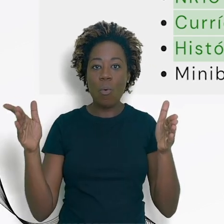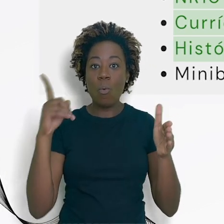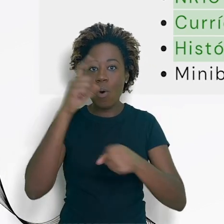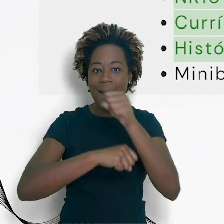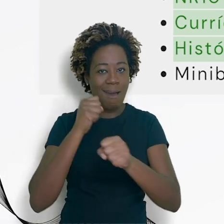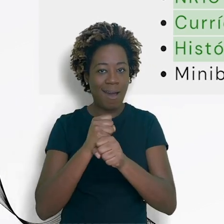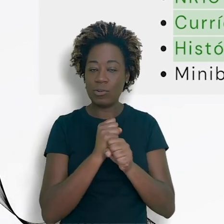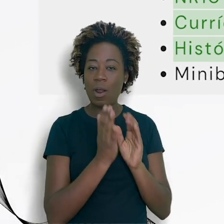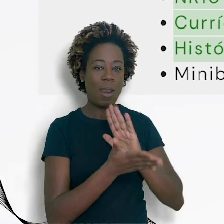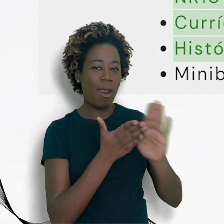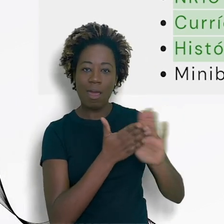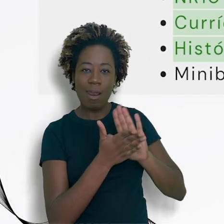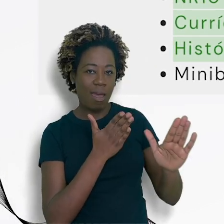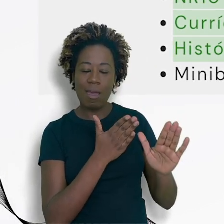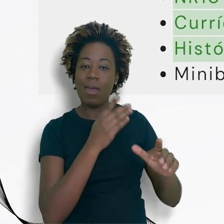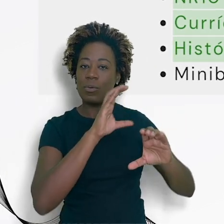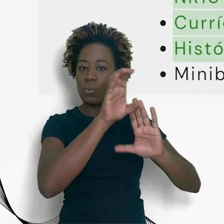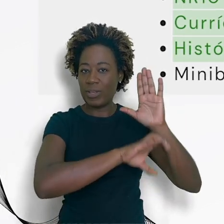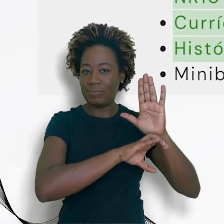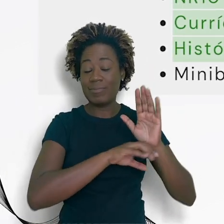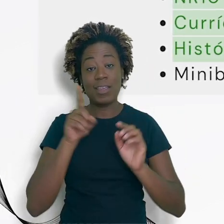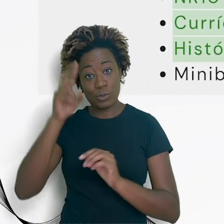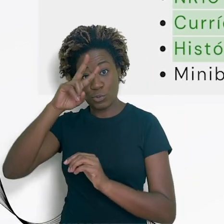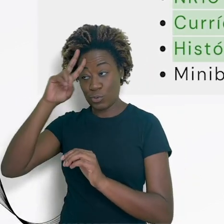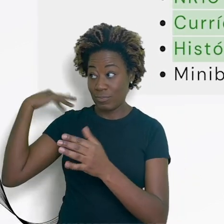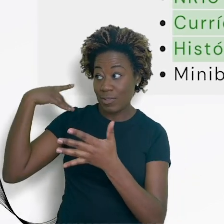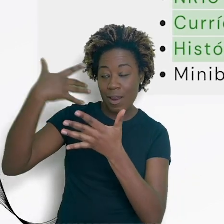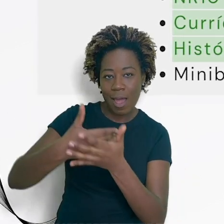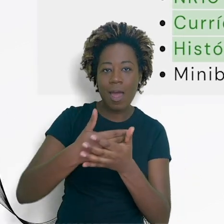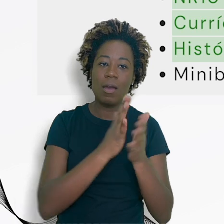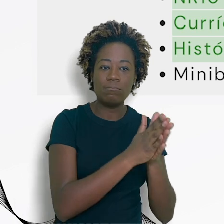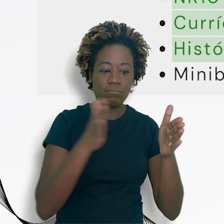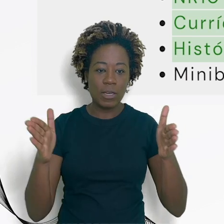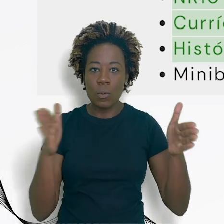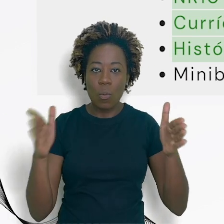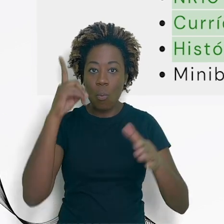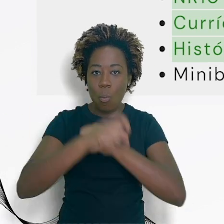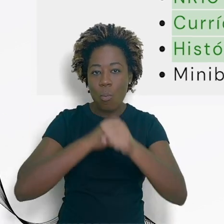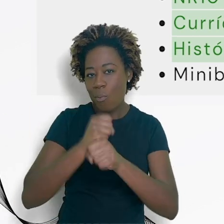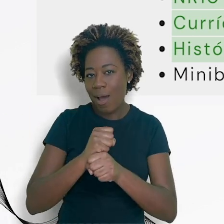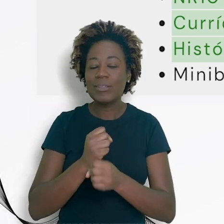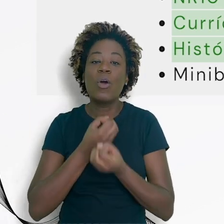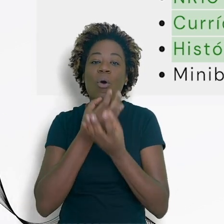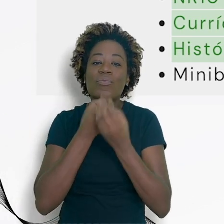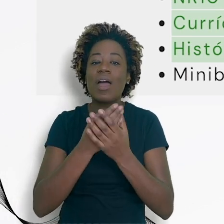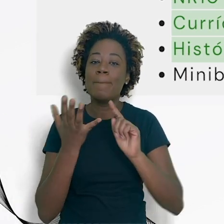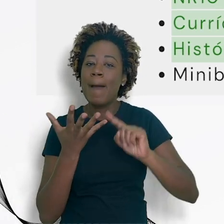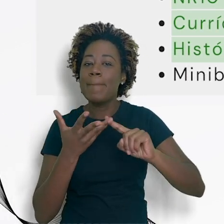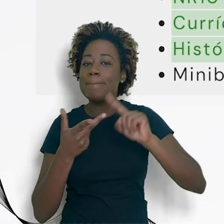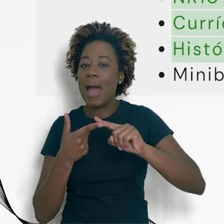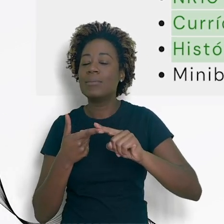nada a ver com currículo. Coloca aí no seu coraçãozinho. Histórico é atendimento por ano. E vai contar de forma numérica